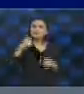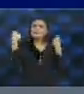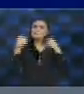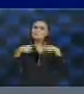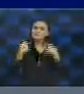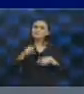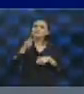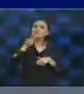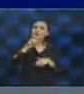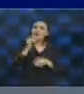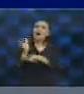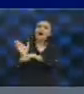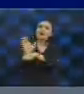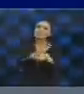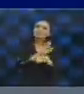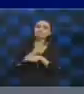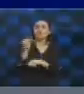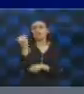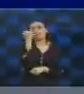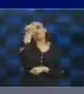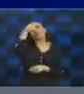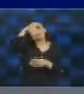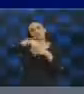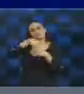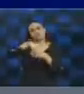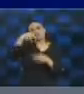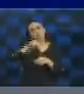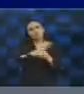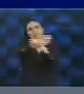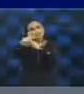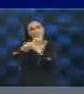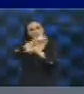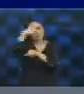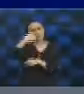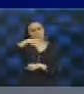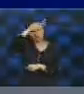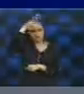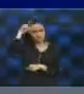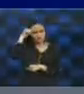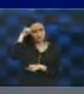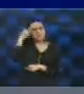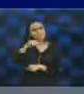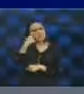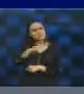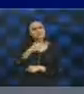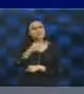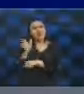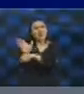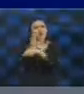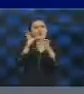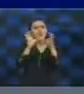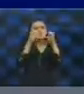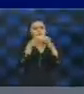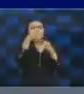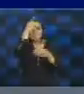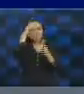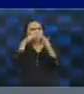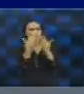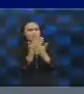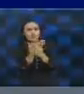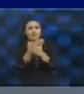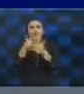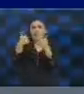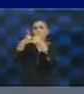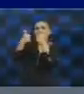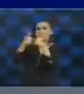uma força auxiliar importante na política de segurança pública, criando a brigada escolar, criando a brigada dos terminais, a